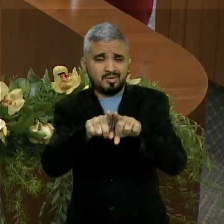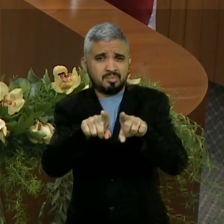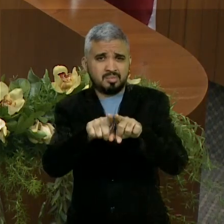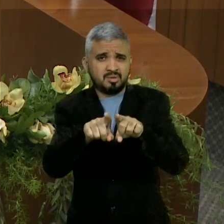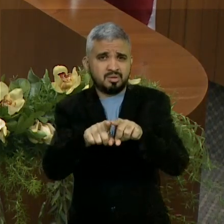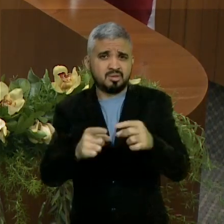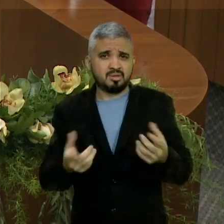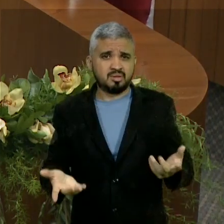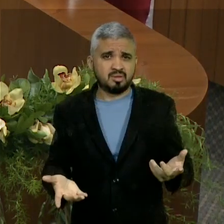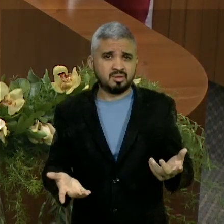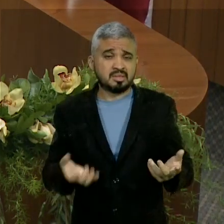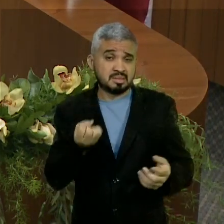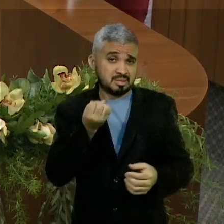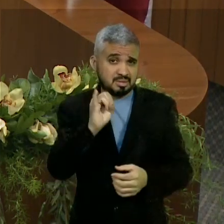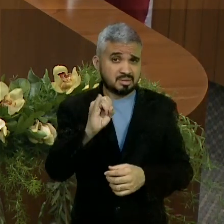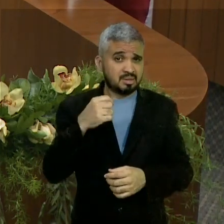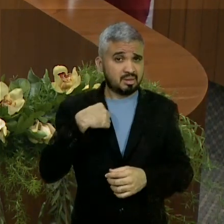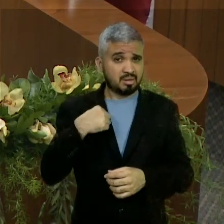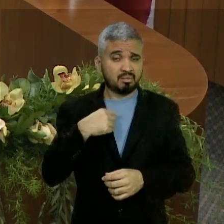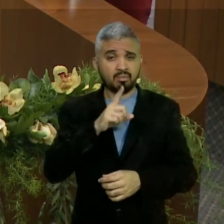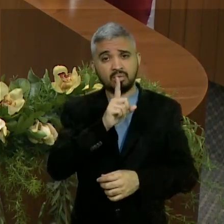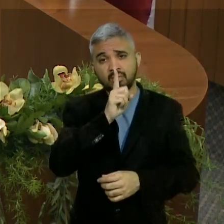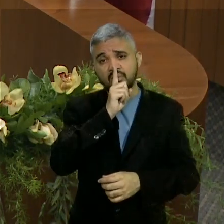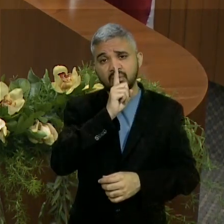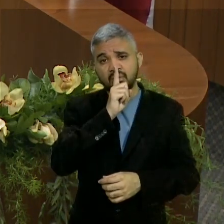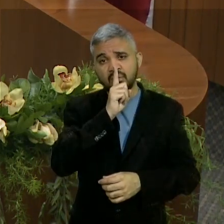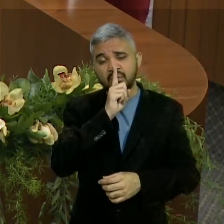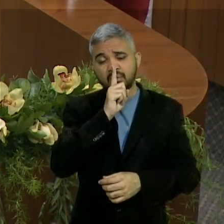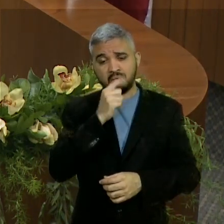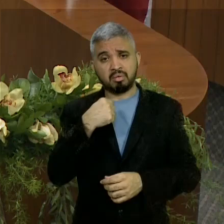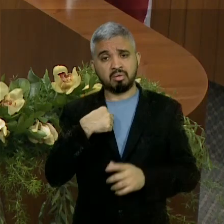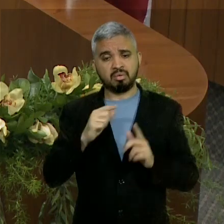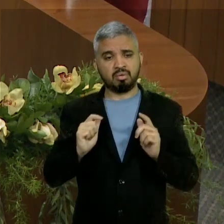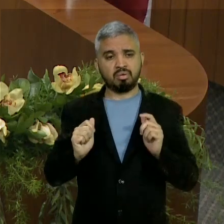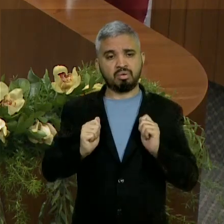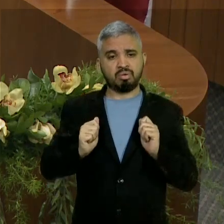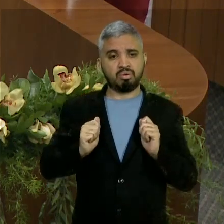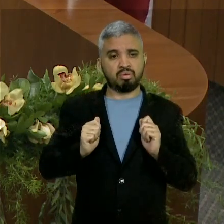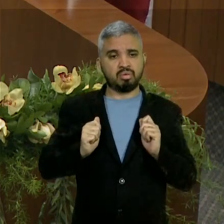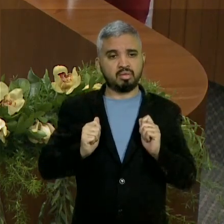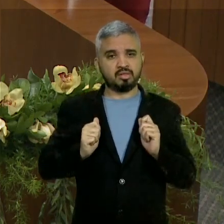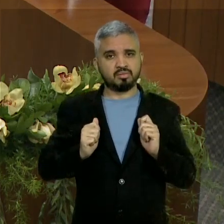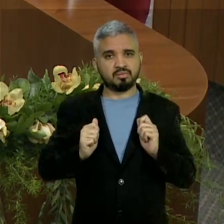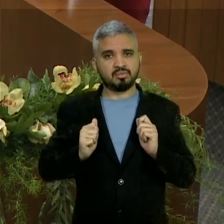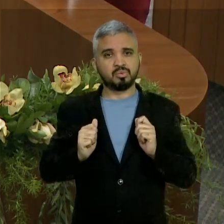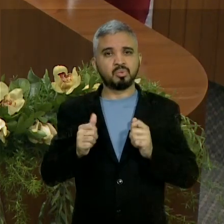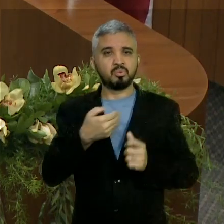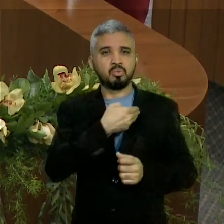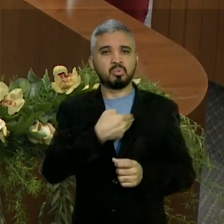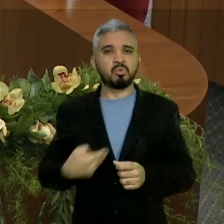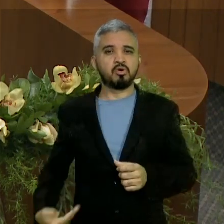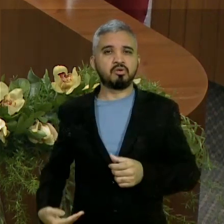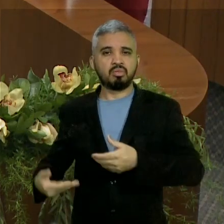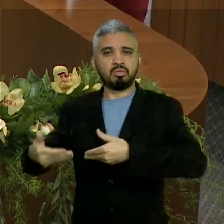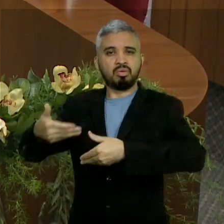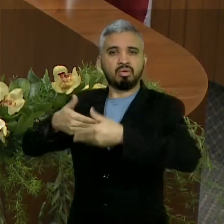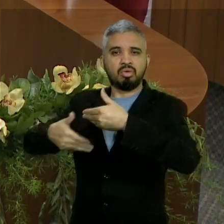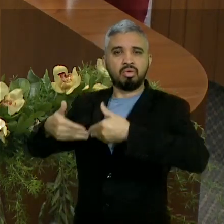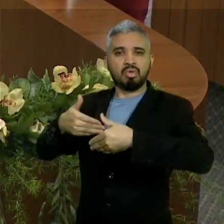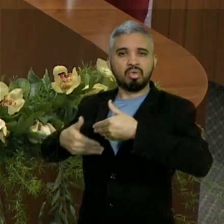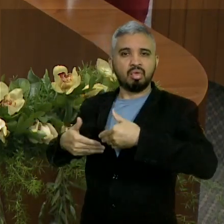governo seria mais bem tratado por aqueles que que o governo comanda Mas eu